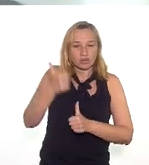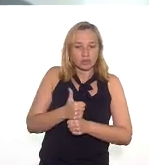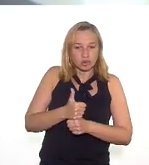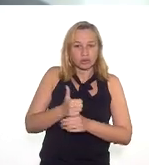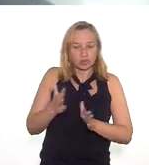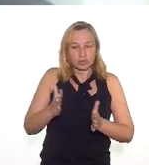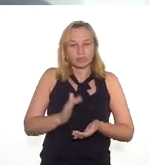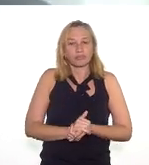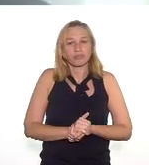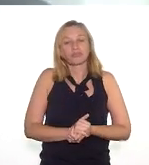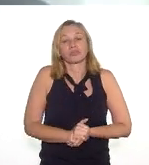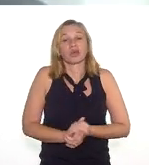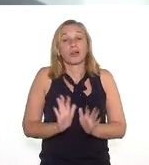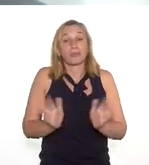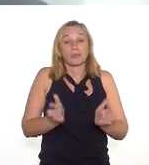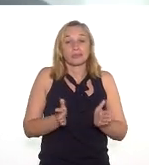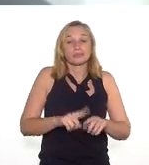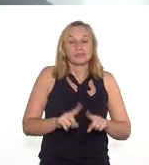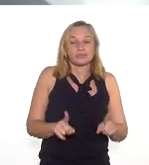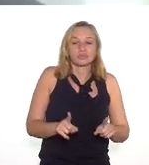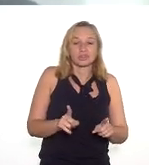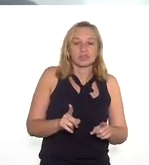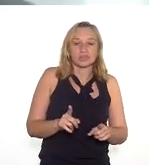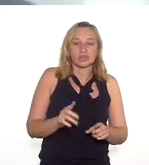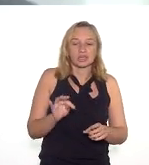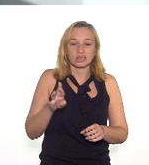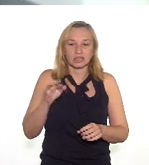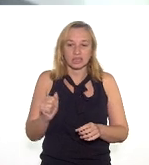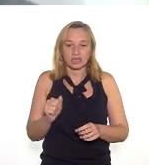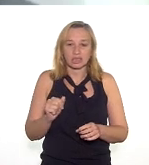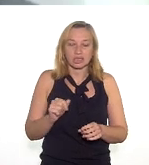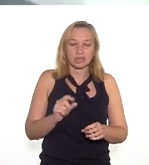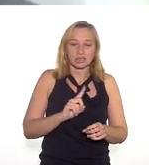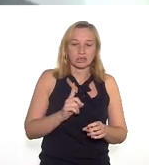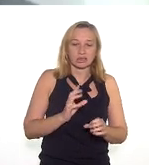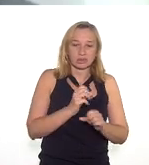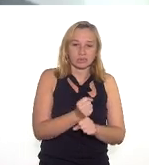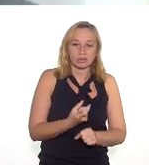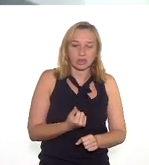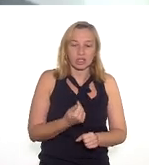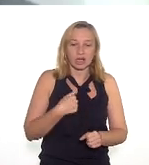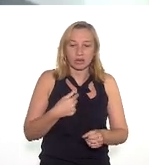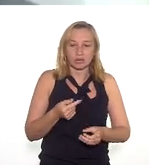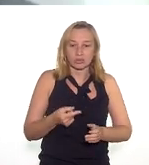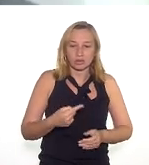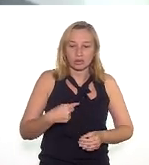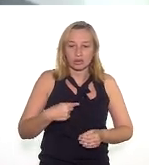Fortunato na Receita Não Tributária, participei de todas as reuniões